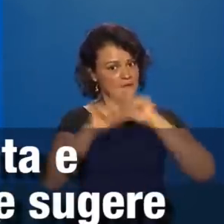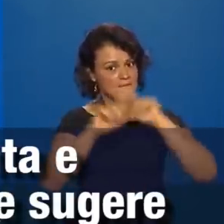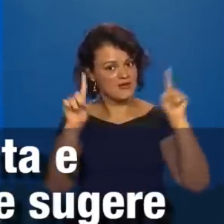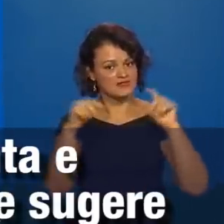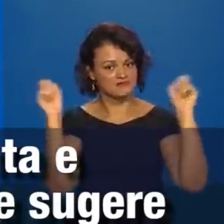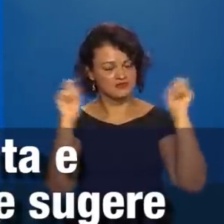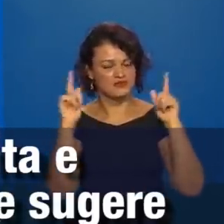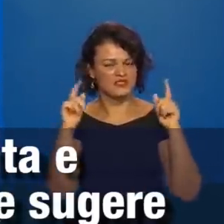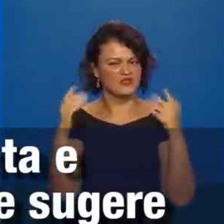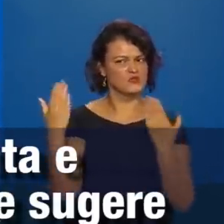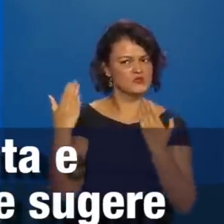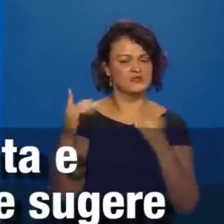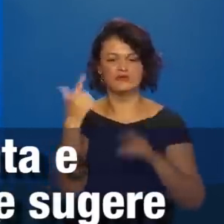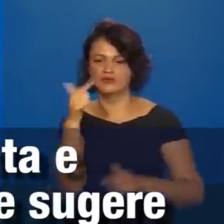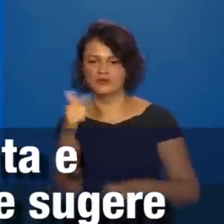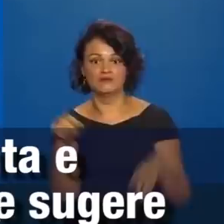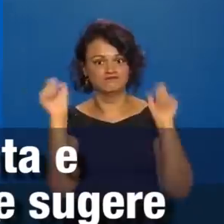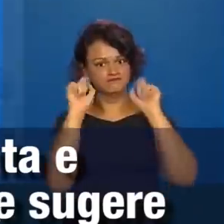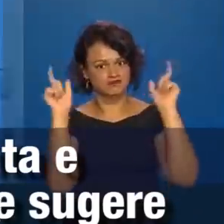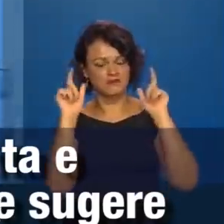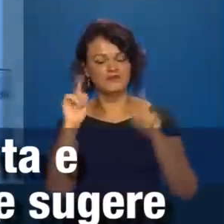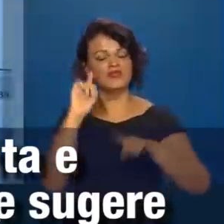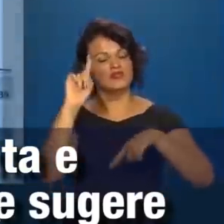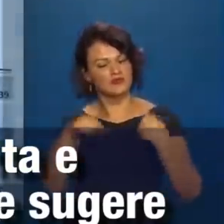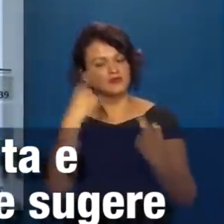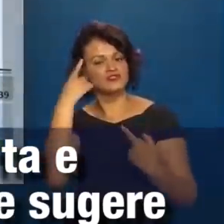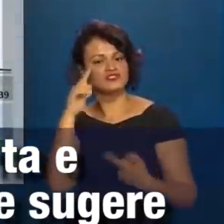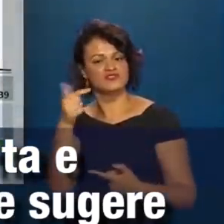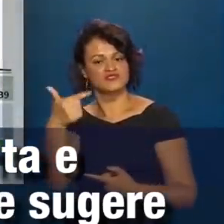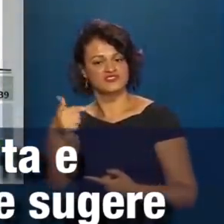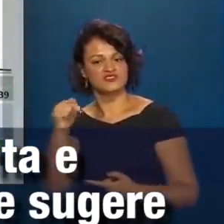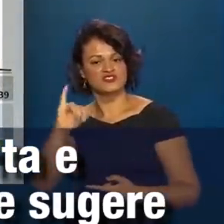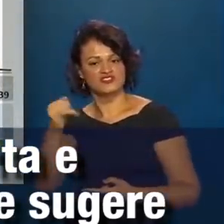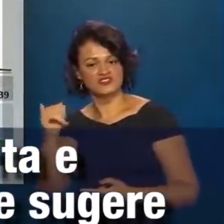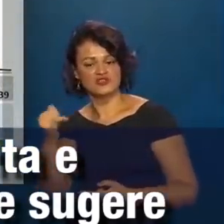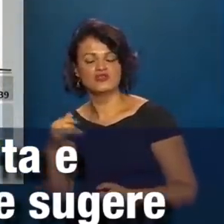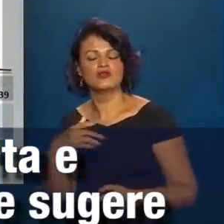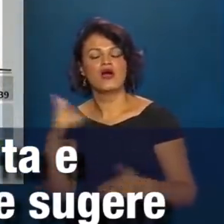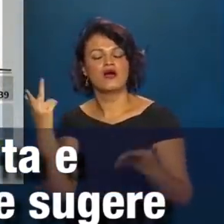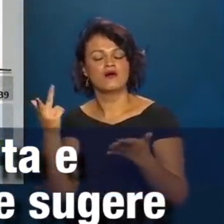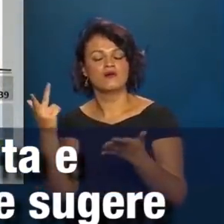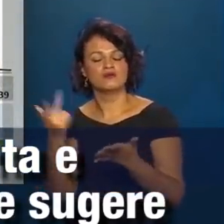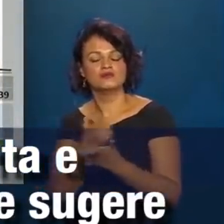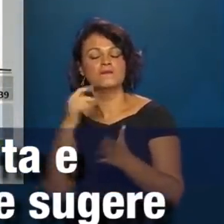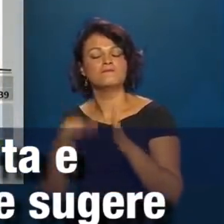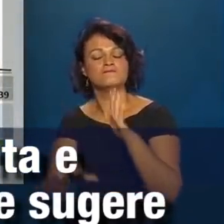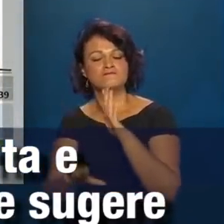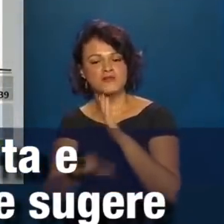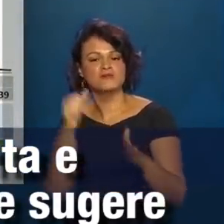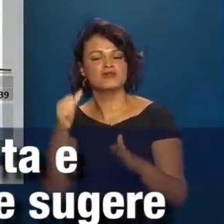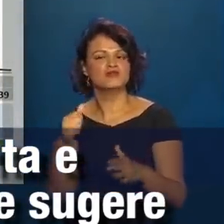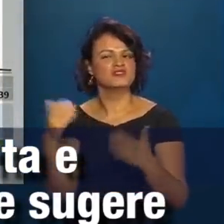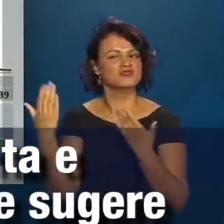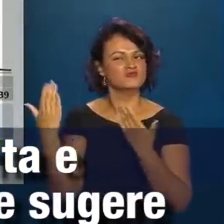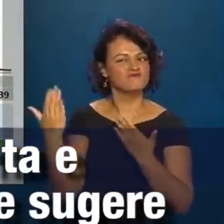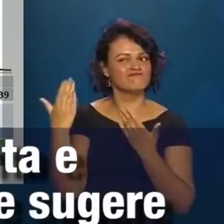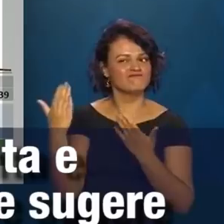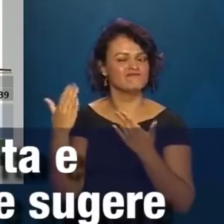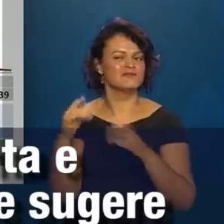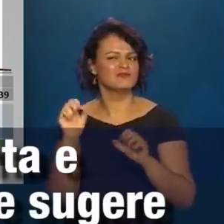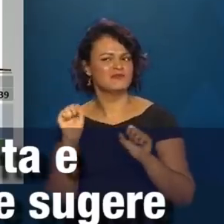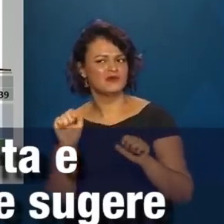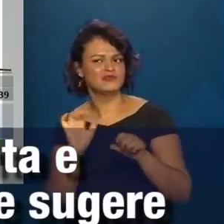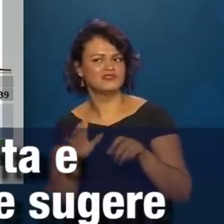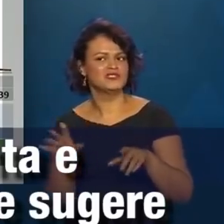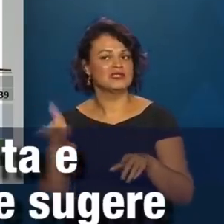casos suspeitos. Depois, no dia 27 de janeiro, tivemos o primeiro caso suspeito, que cumpria a definição de caso, no